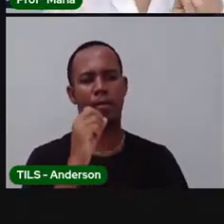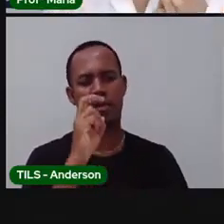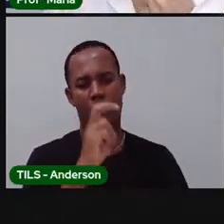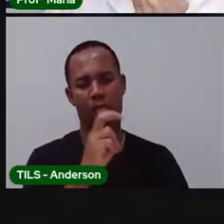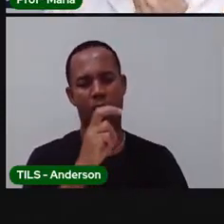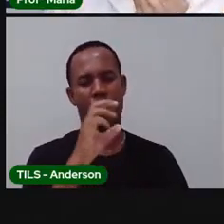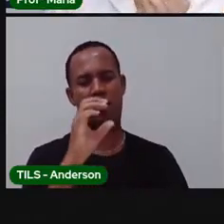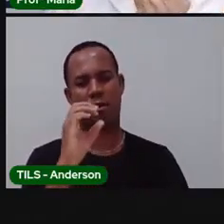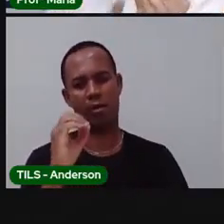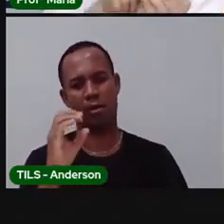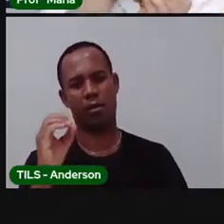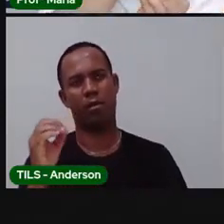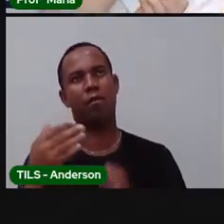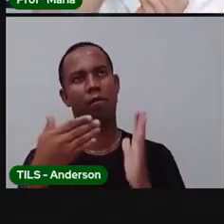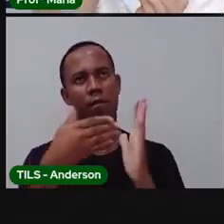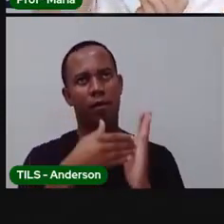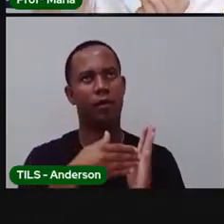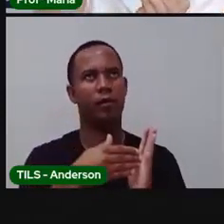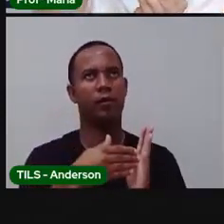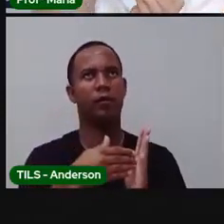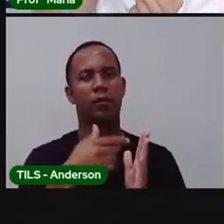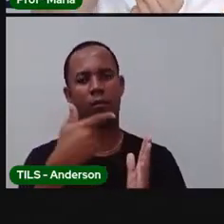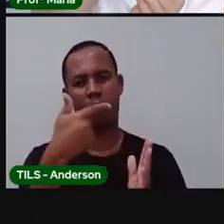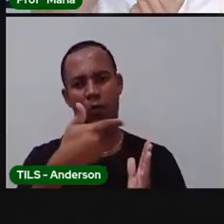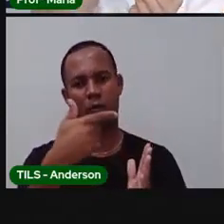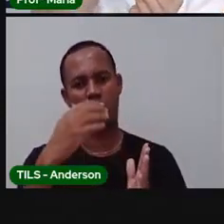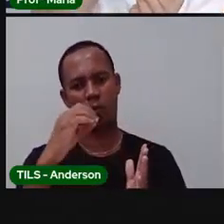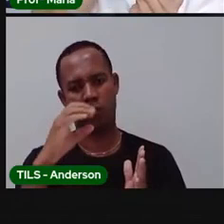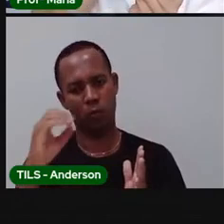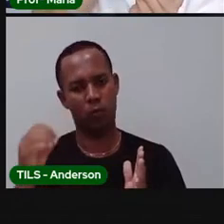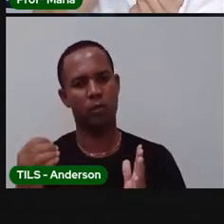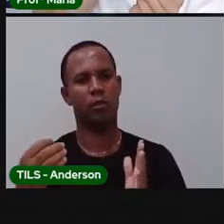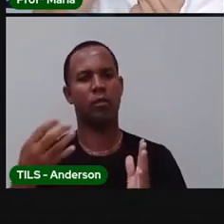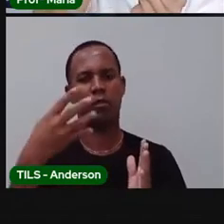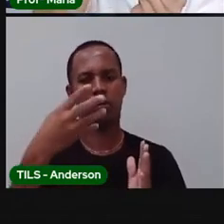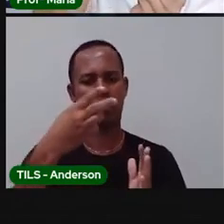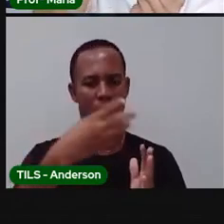500, né? Então, eu usei quantas vezes 100?